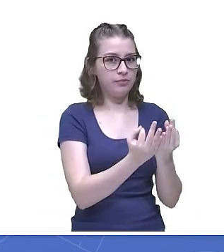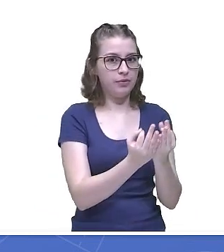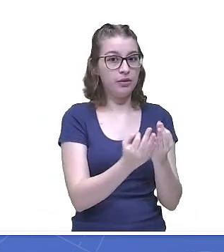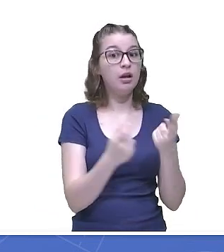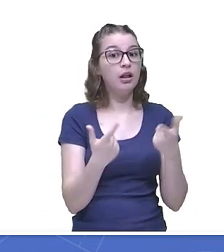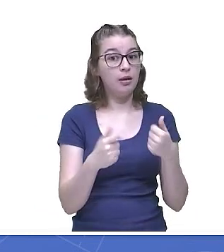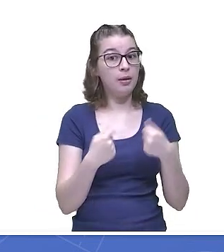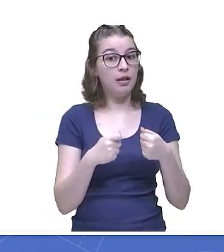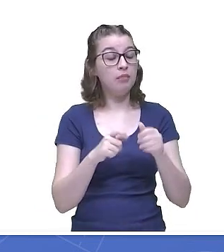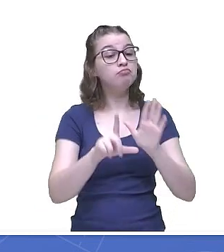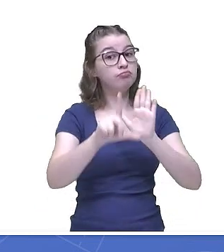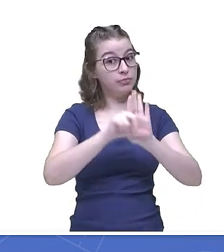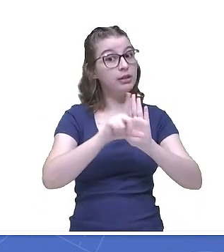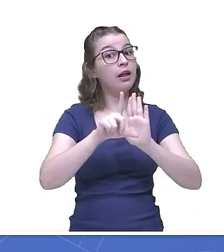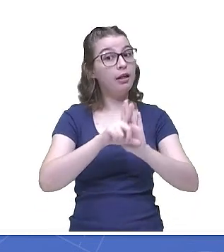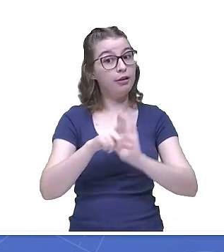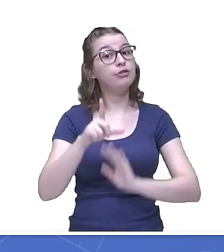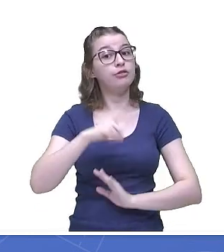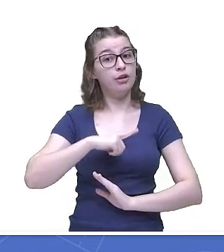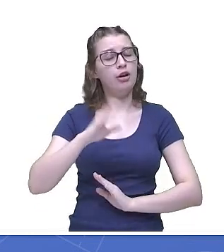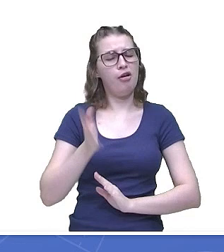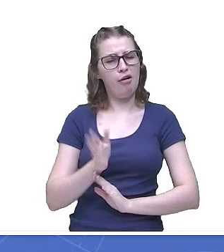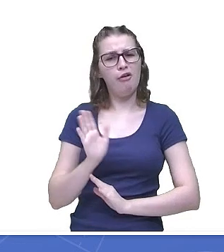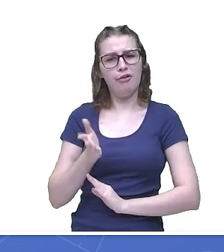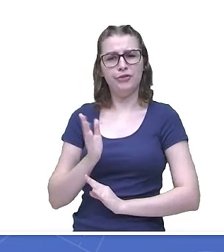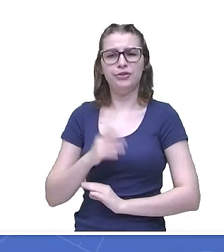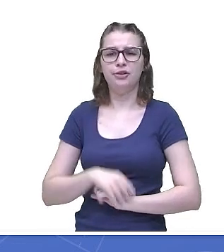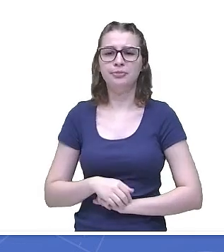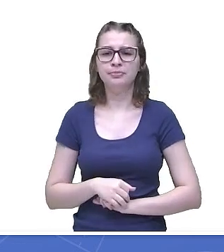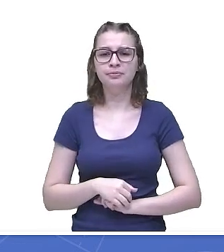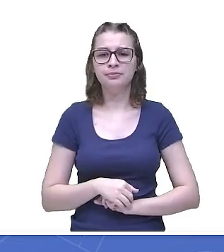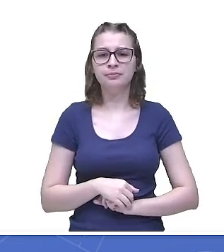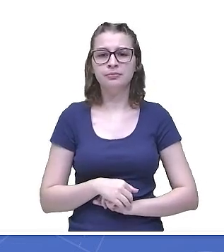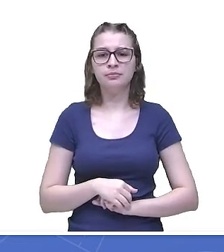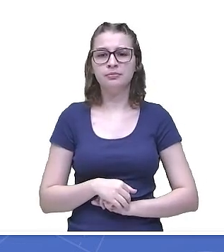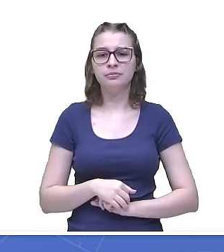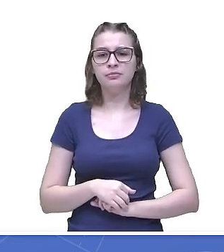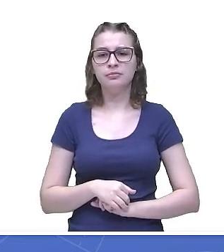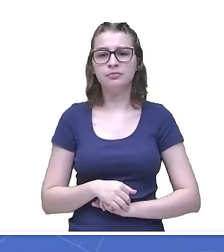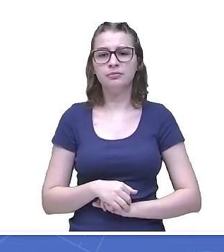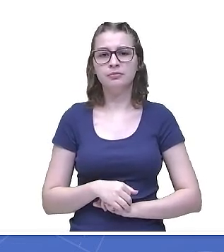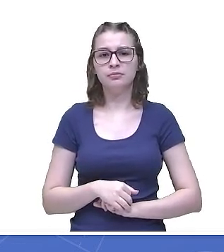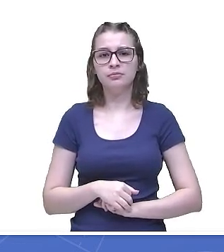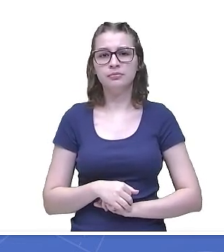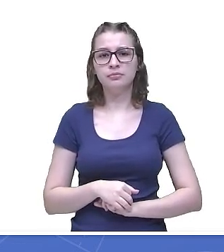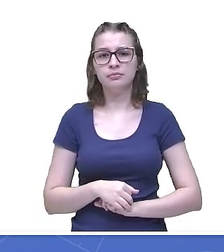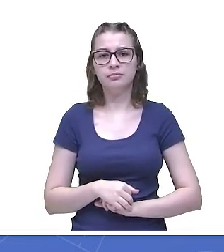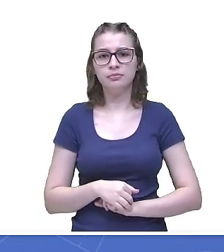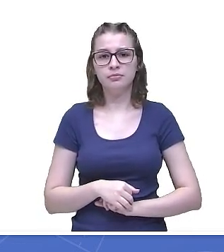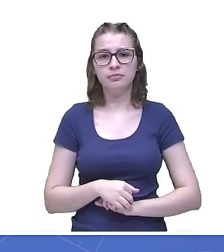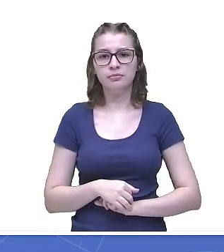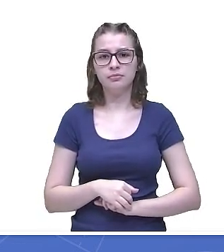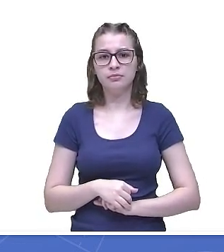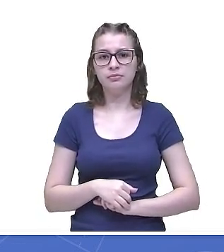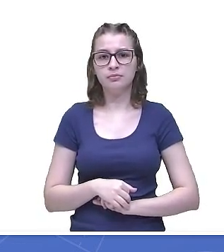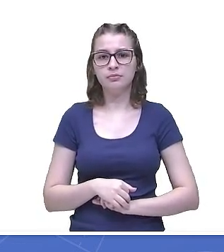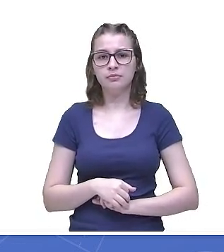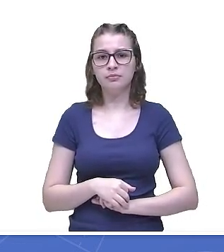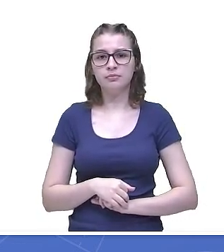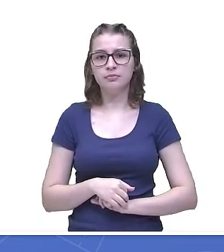reconhecida pelo Estado brasileiro, né? E outros estados também reconhecem, certo? E aí nós temos a